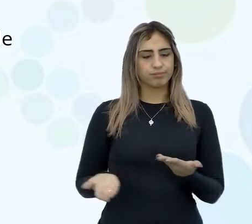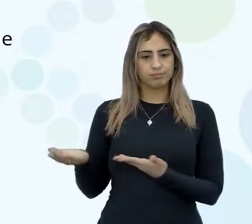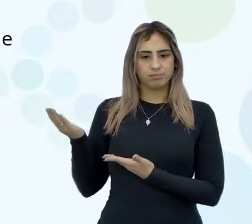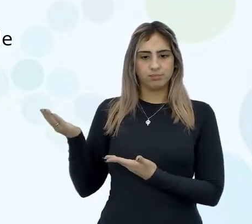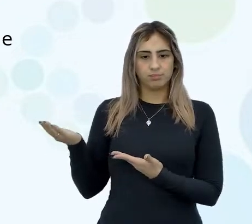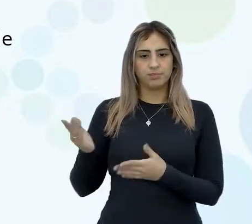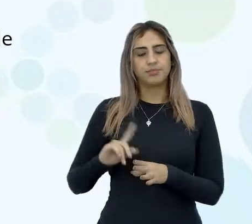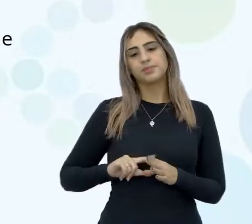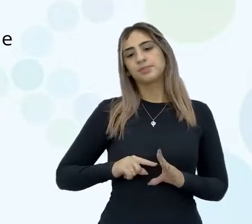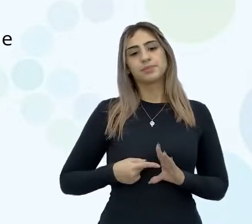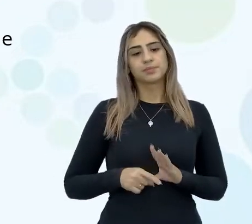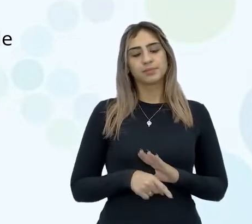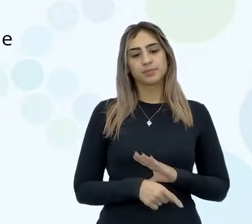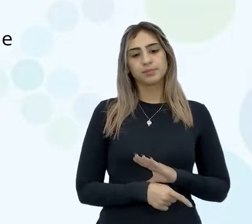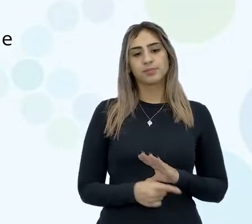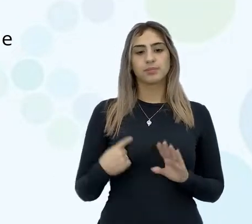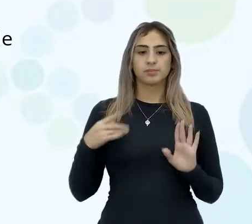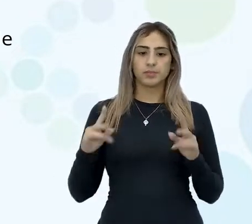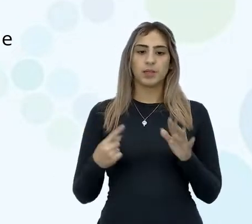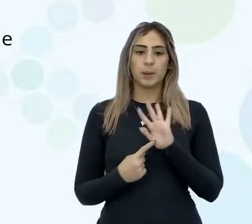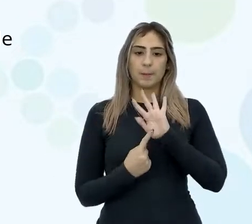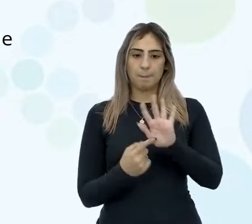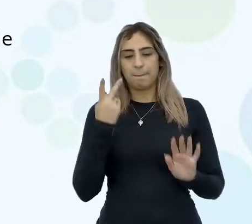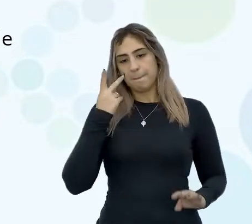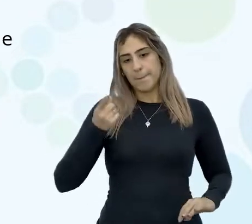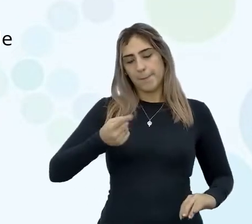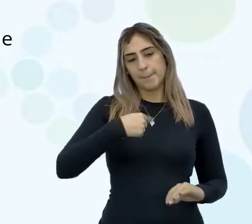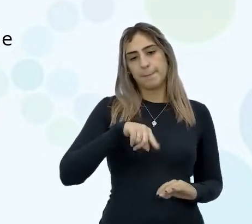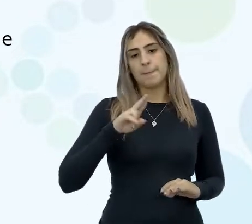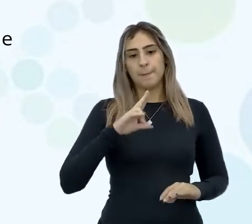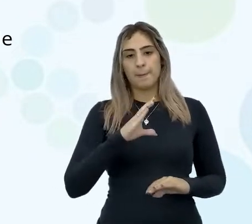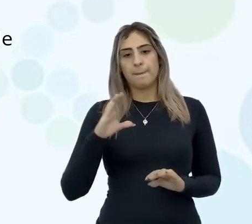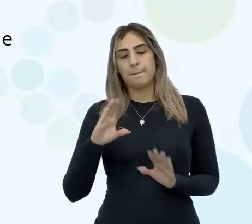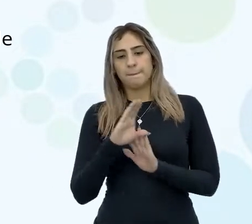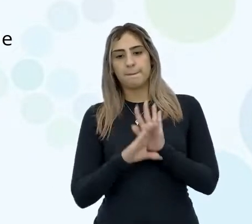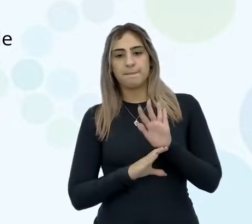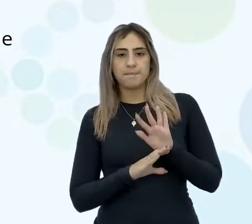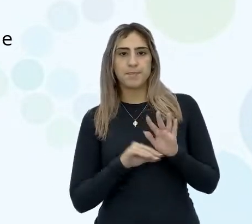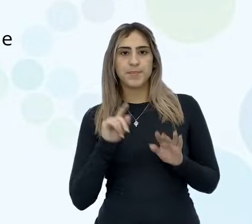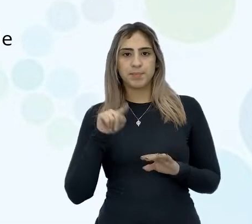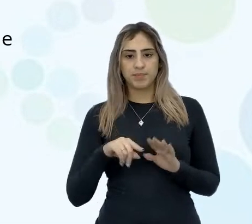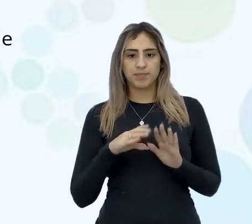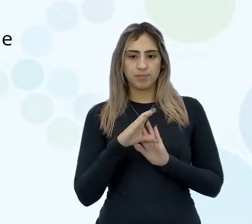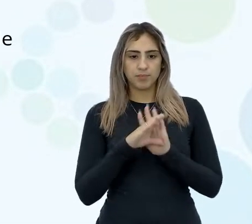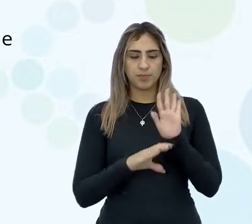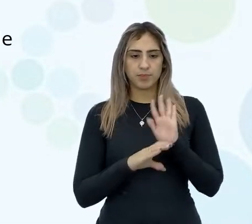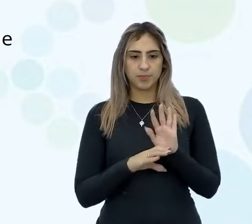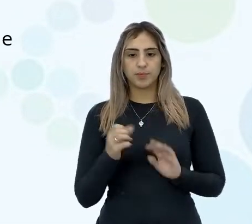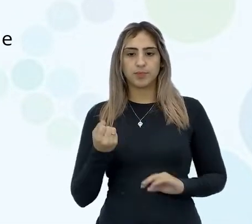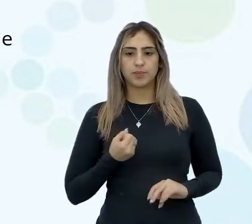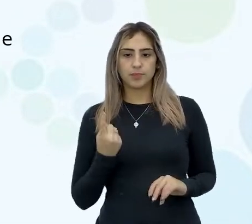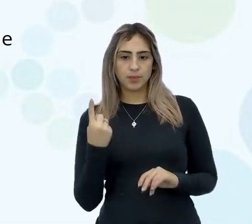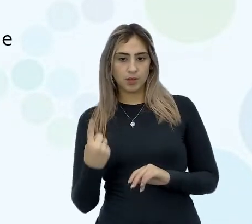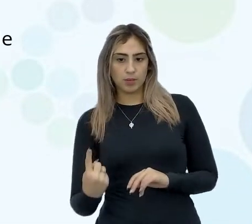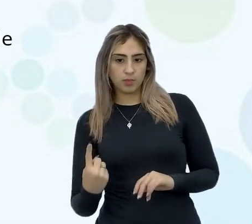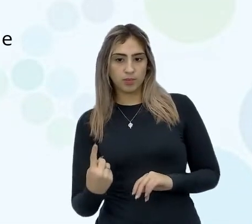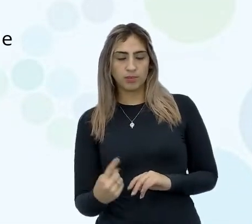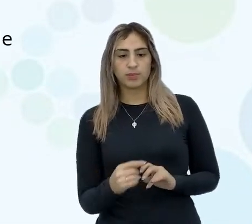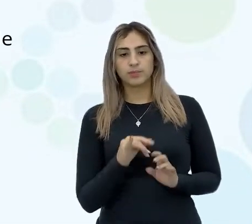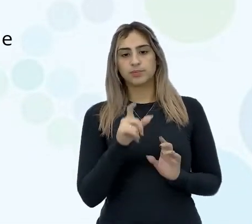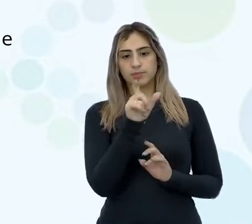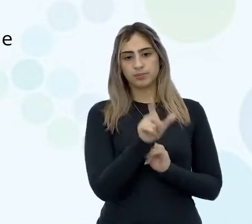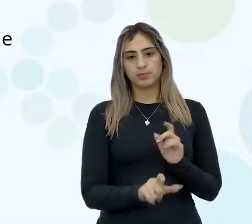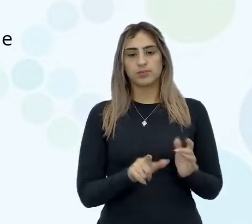Então, o aprofundamento que eu já apresentei para vocês, a unidade curricular, que é a unidade curricular 1, o indivíduo e